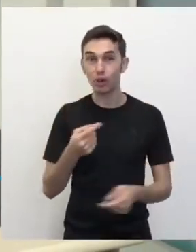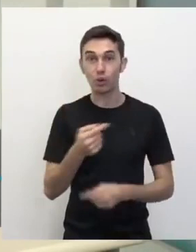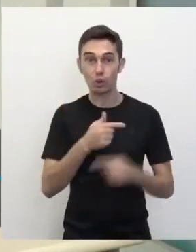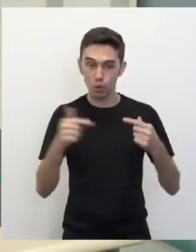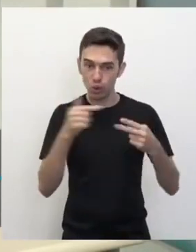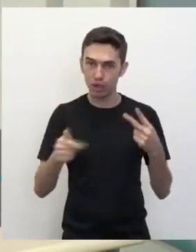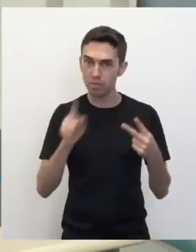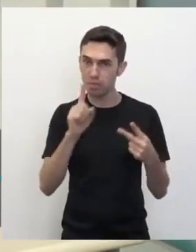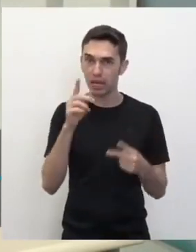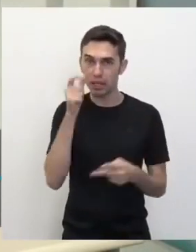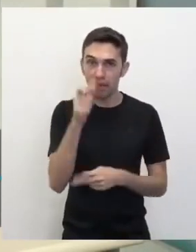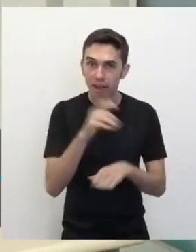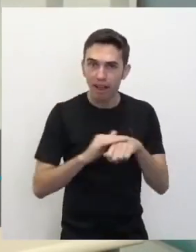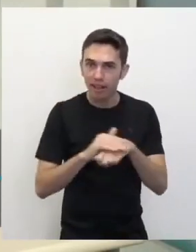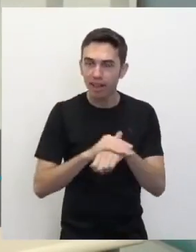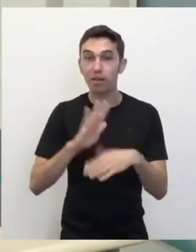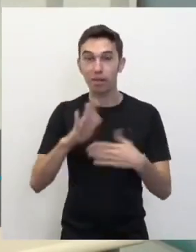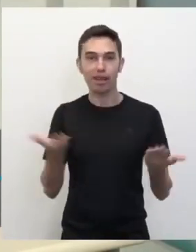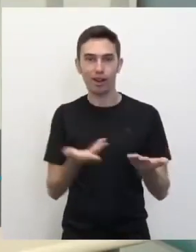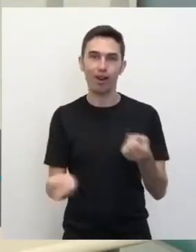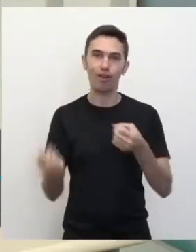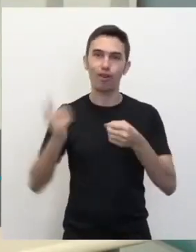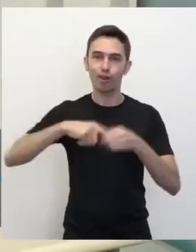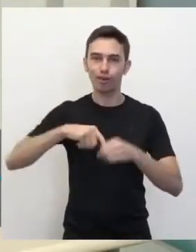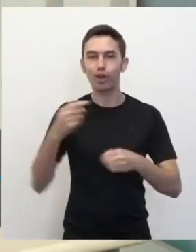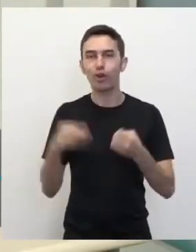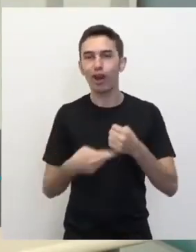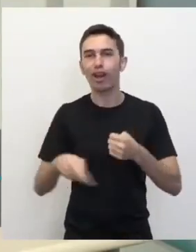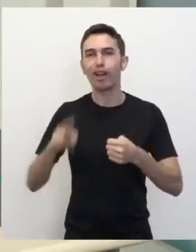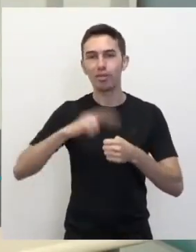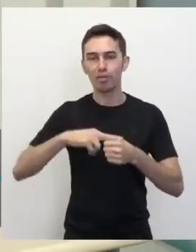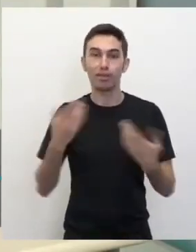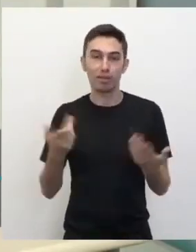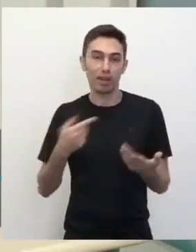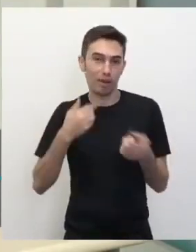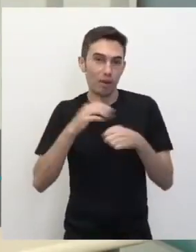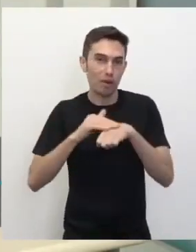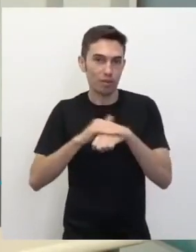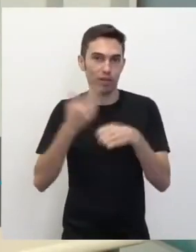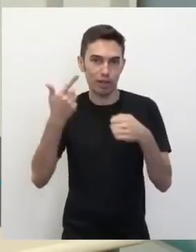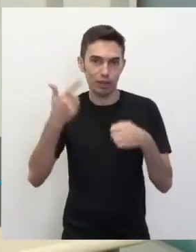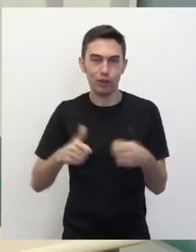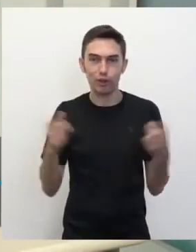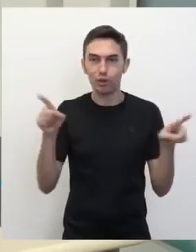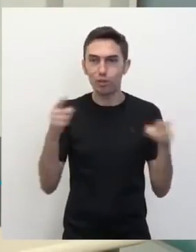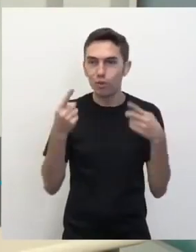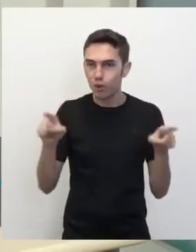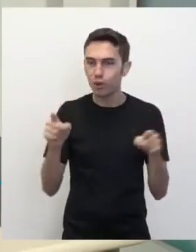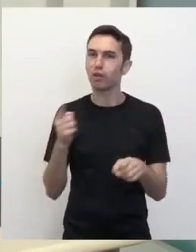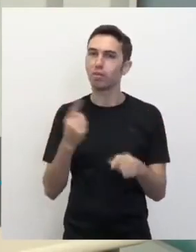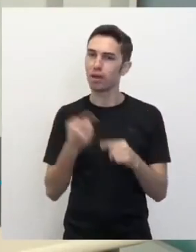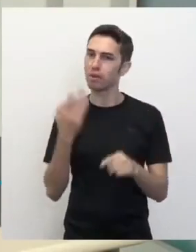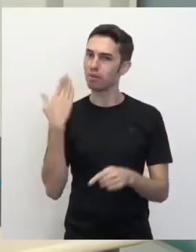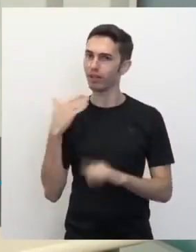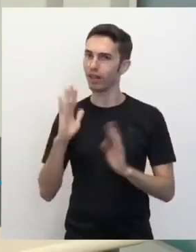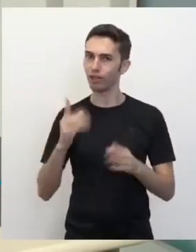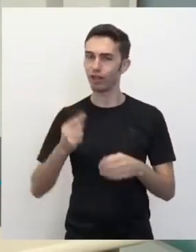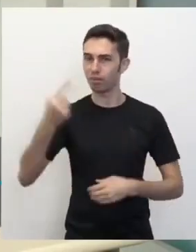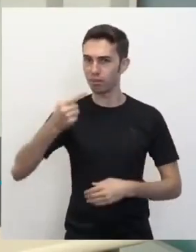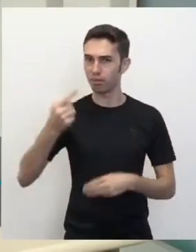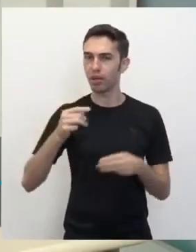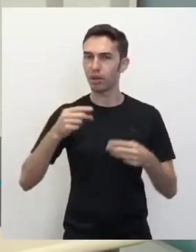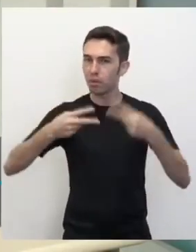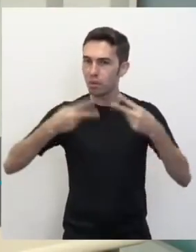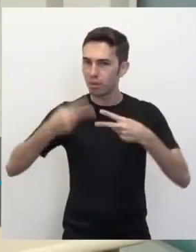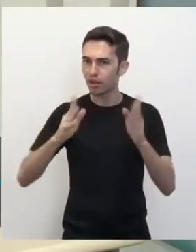voltando com recuperação. A gente vai falar sobre música. Novamente, nós já tínhamos conversado sobre isso no primeiro bimestre.